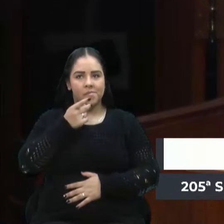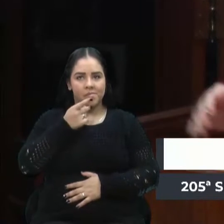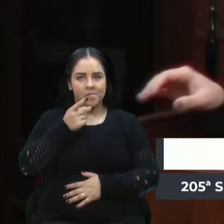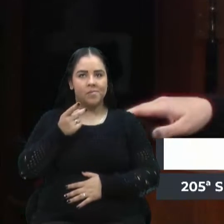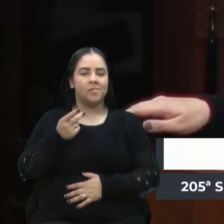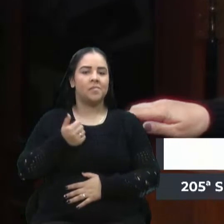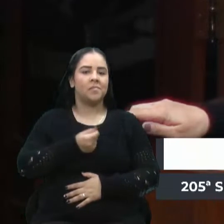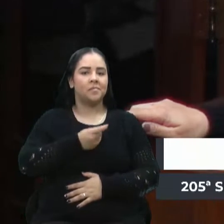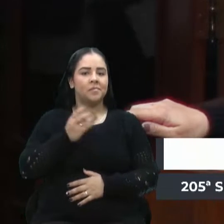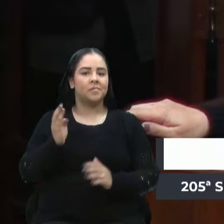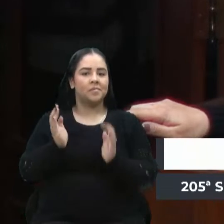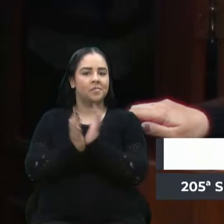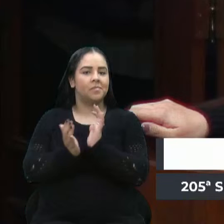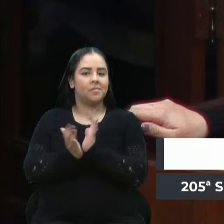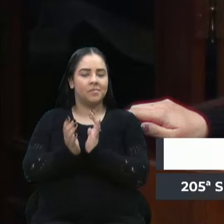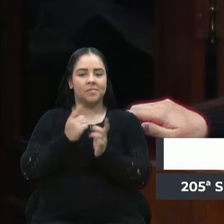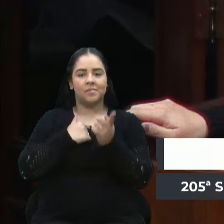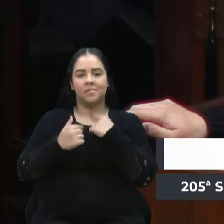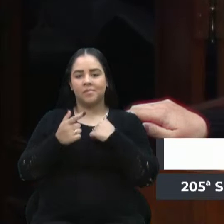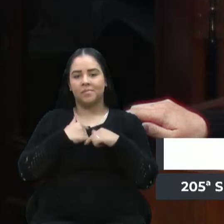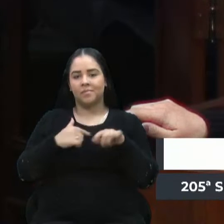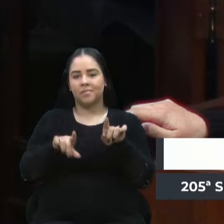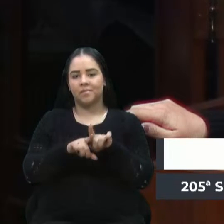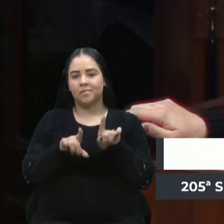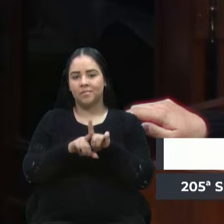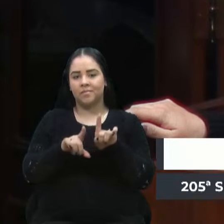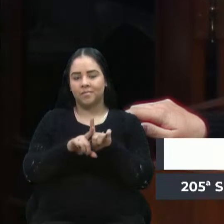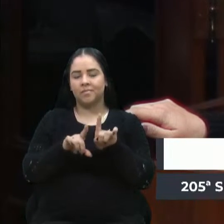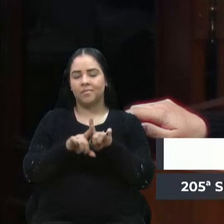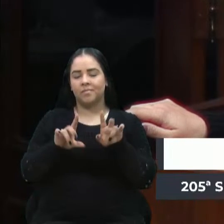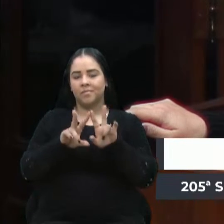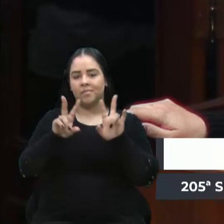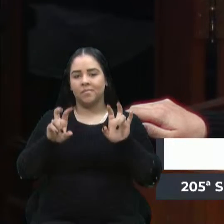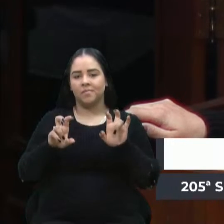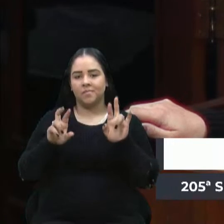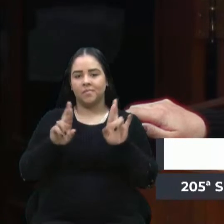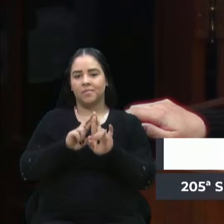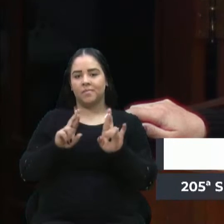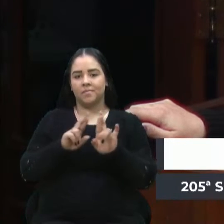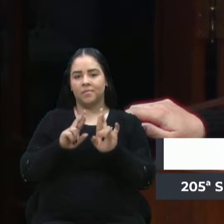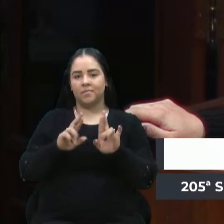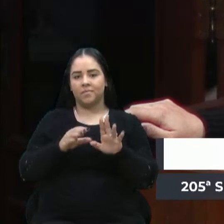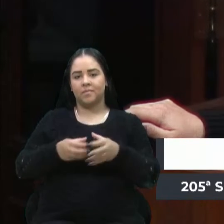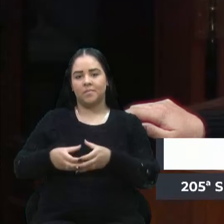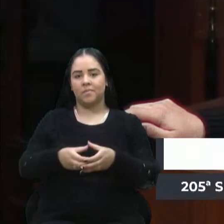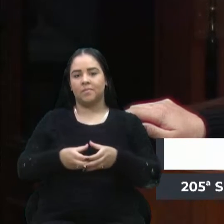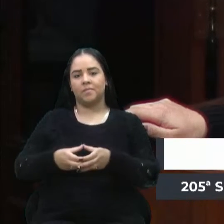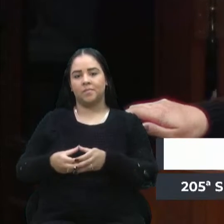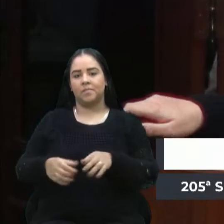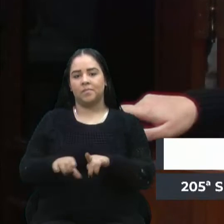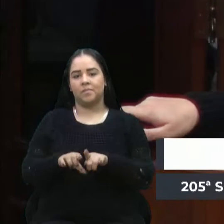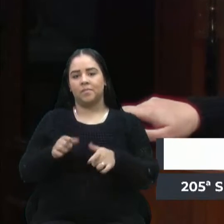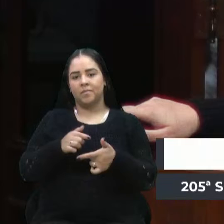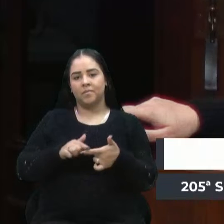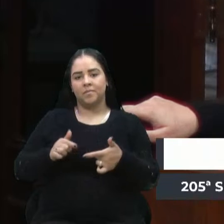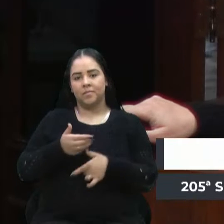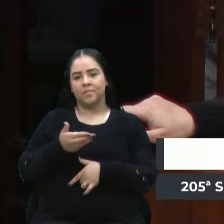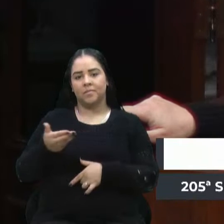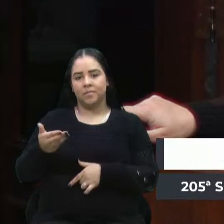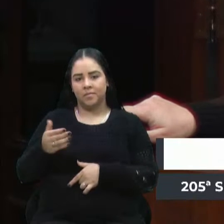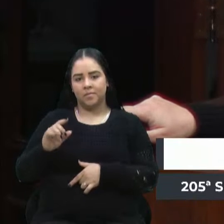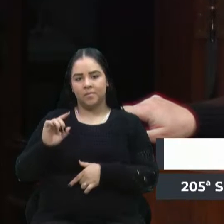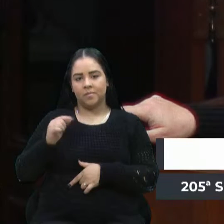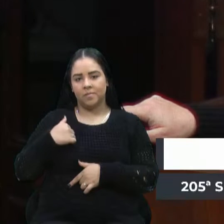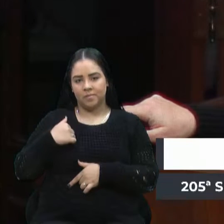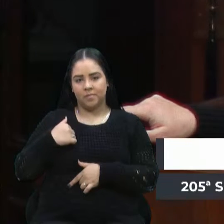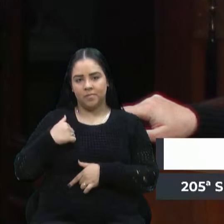Vários colegas vereadores aqui gostam também desta pauta relacionada ao turismo e também compartilhar com vocês que eu